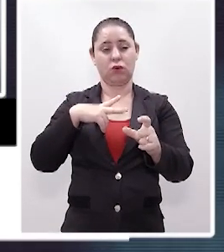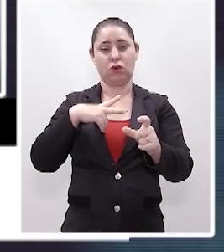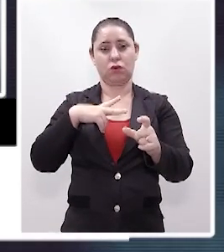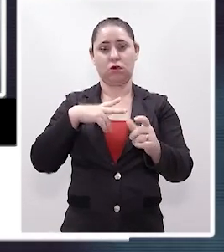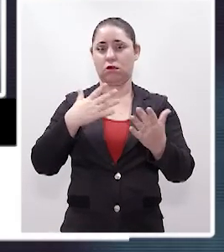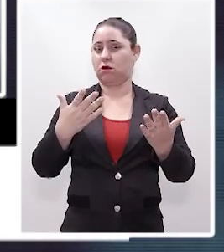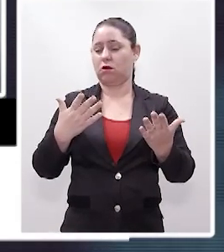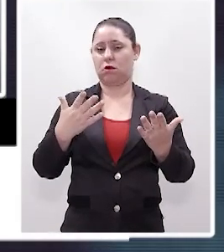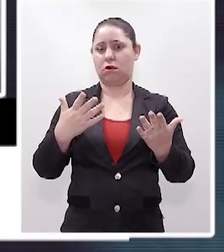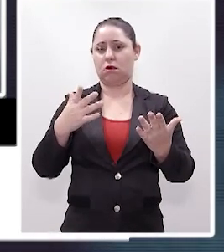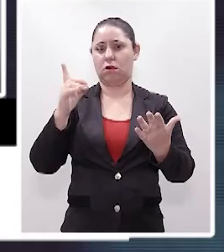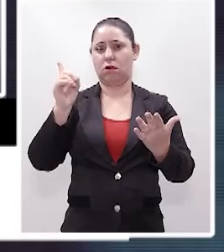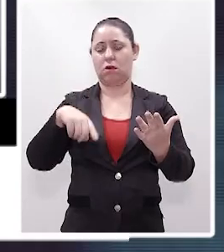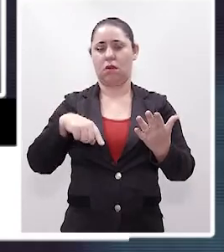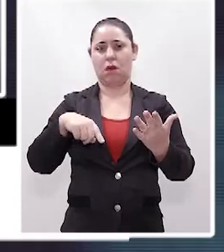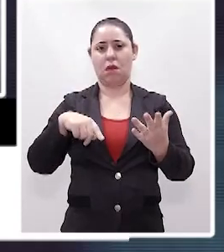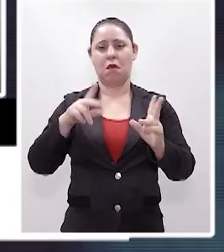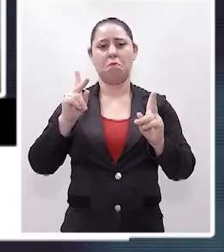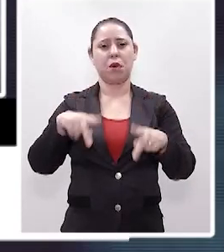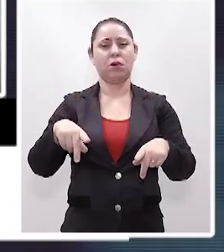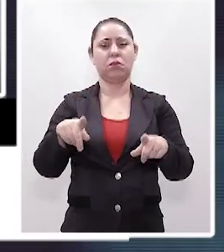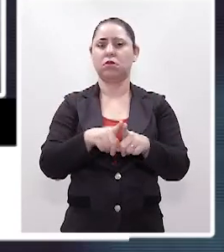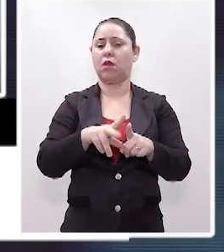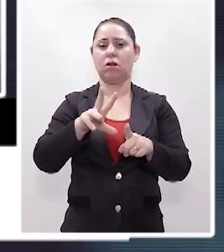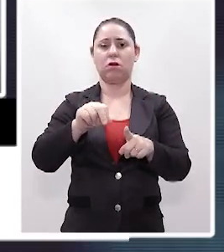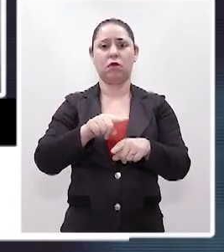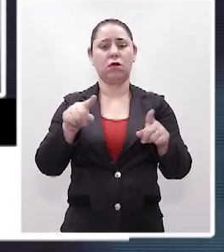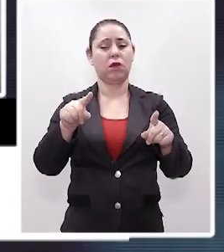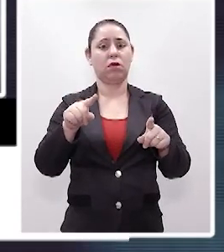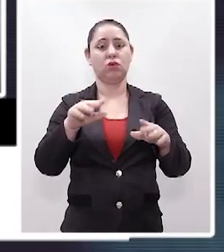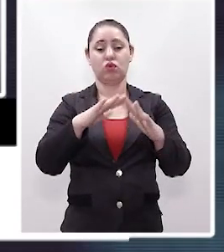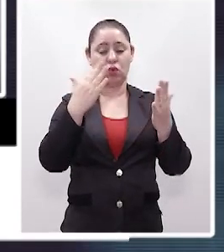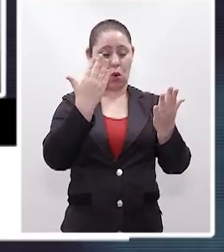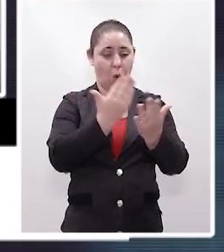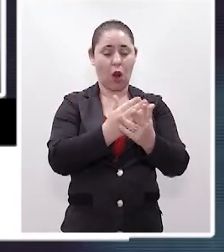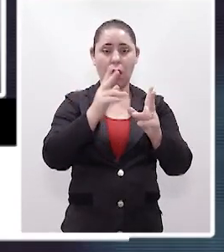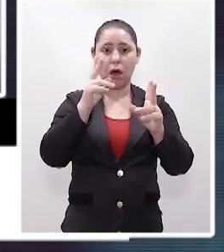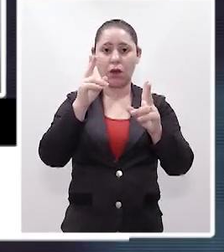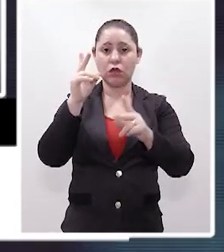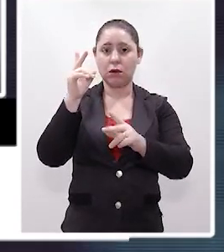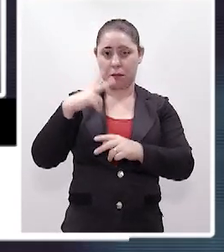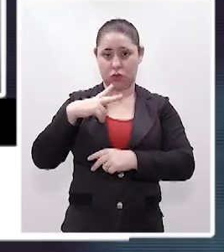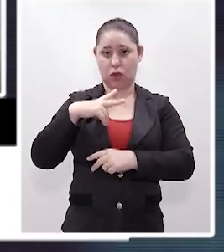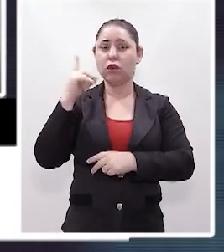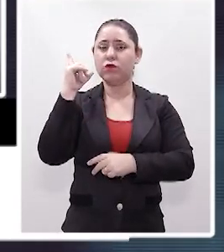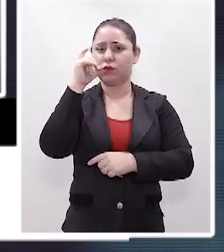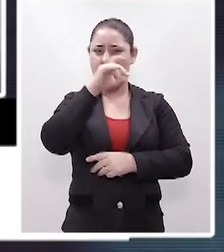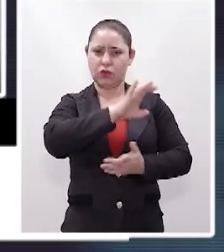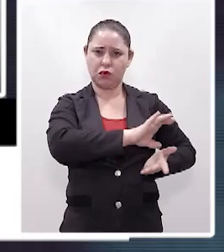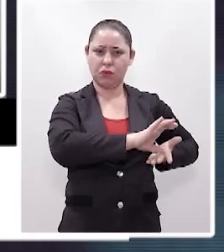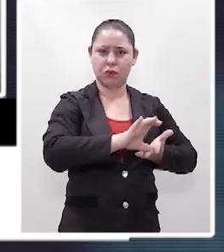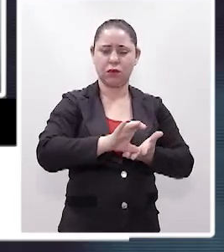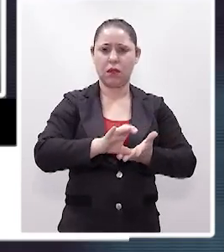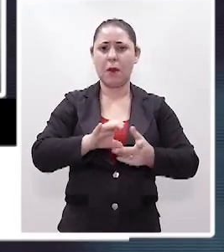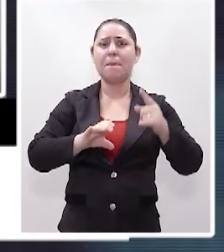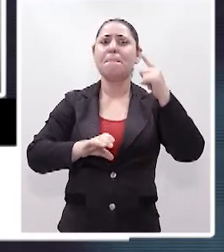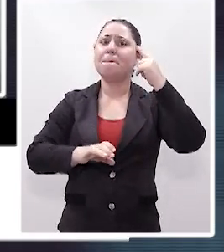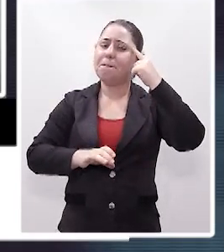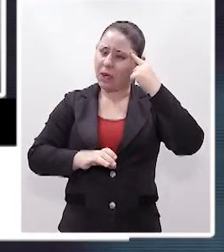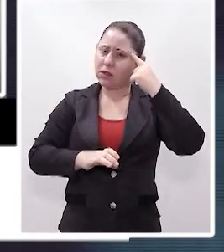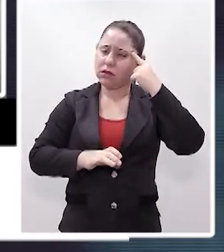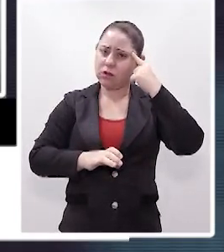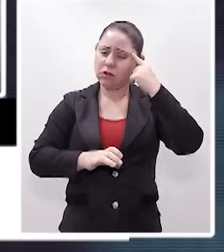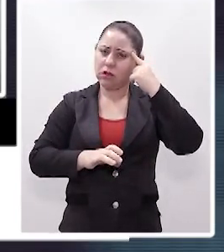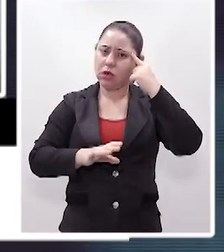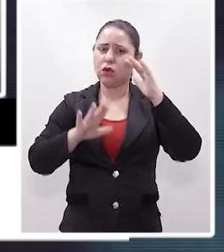particular, nem muito menos as públicas, né? Imagina as públicas, se para particular já foi difícil fazer esse investimento, essa